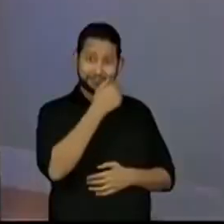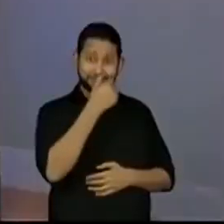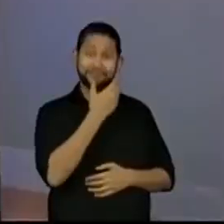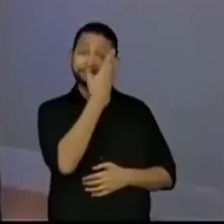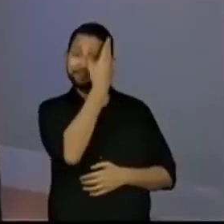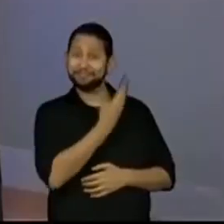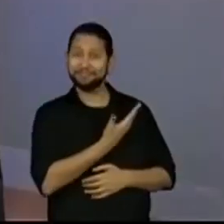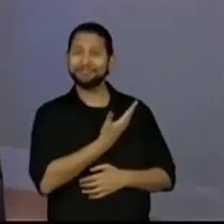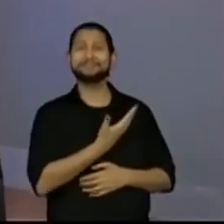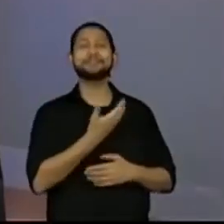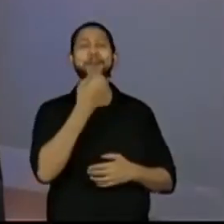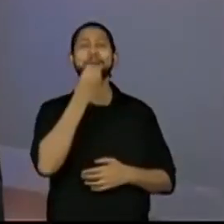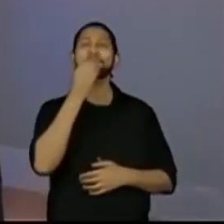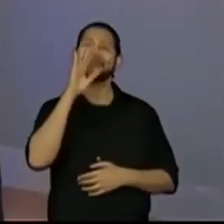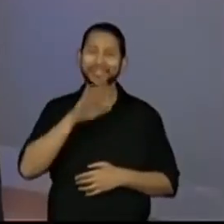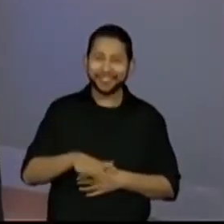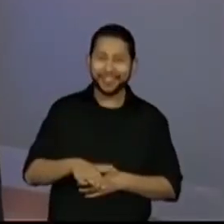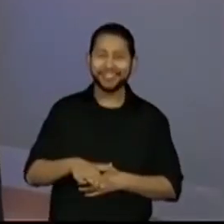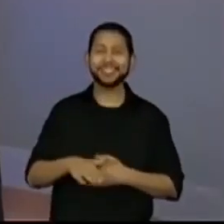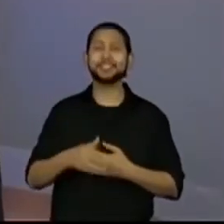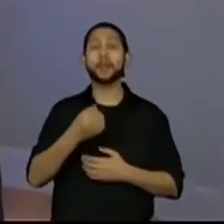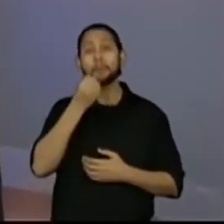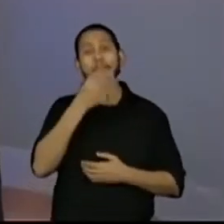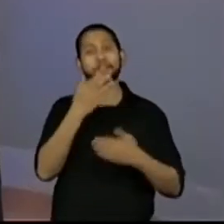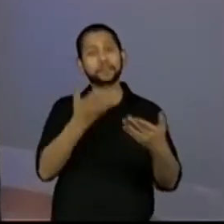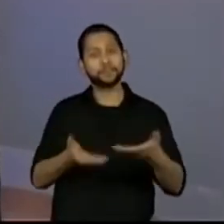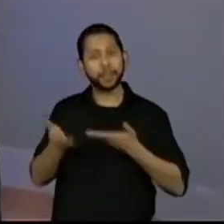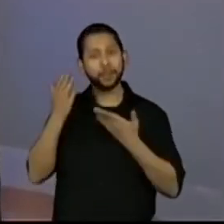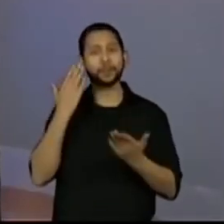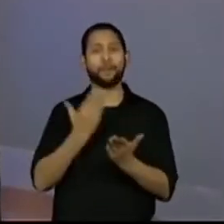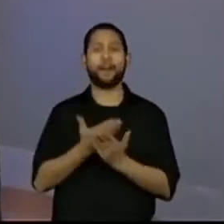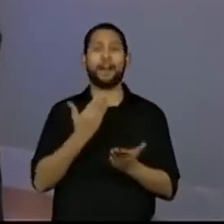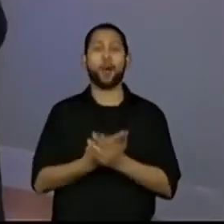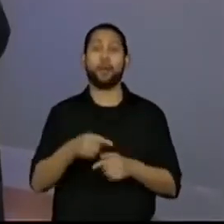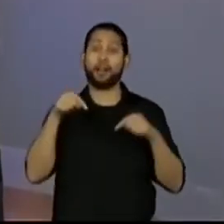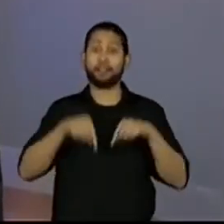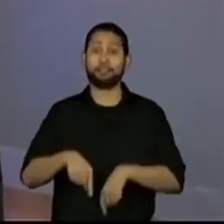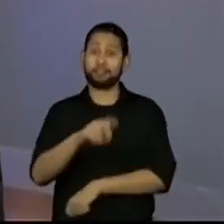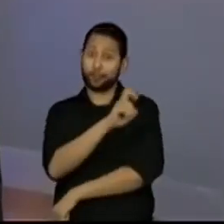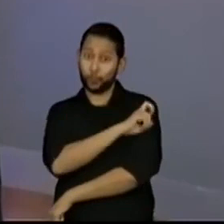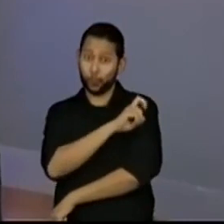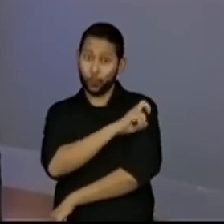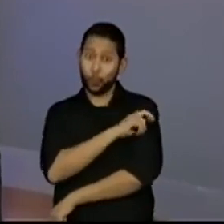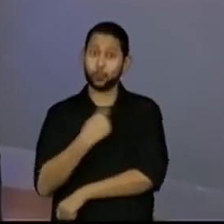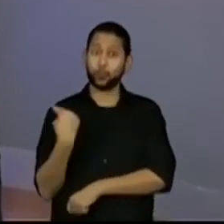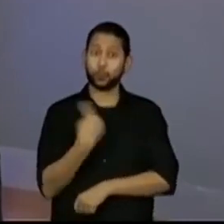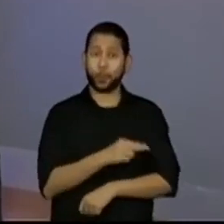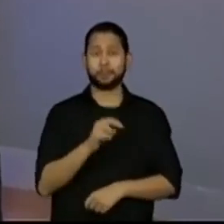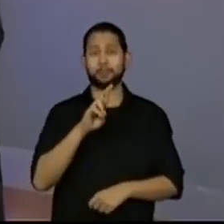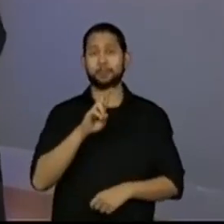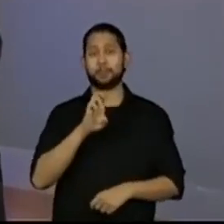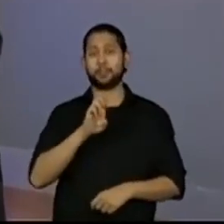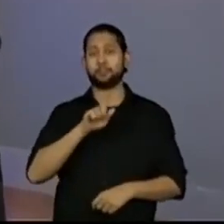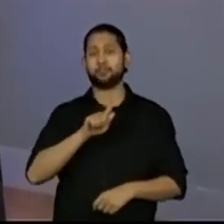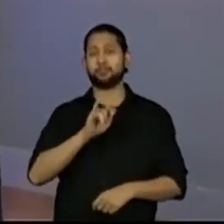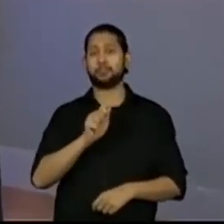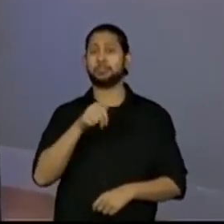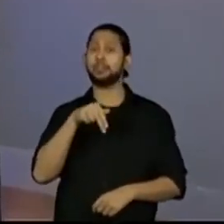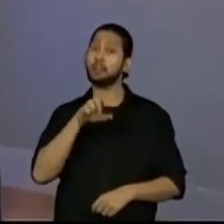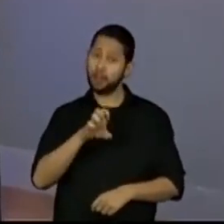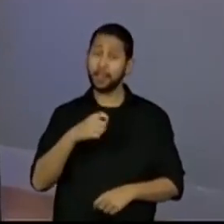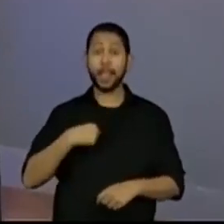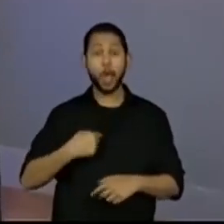mediadora. Boa tarde a todos, bem-vindos a mais uma aula do 5º ano. Eu sou a professora Regiane e estou aqui para dar um